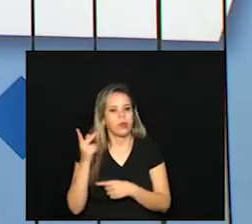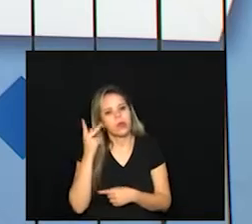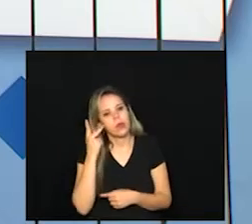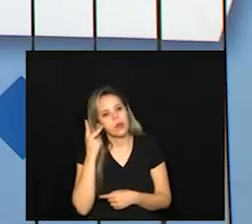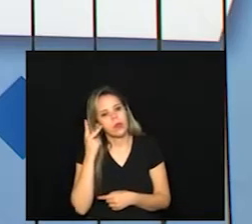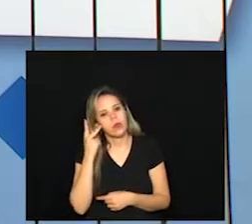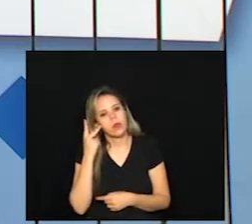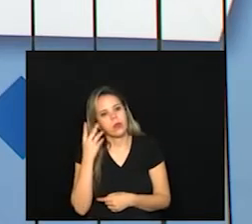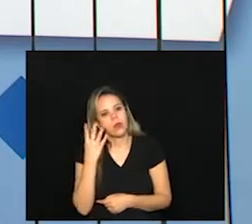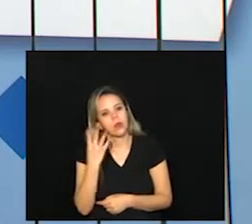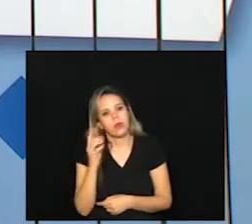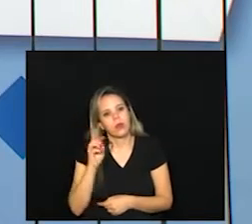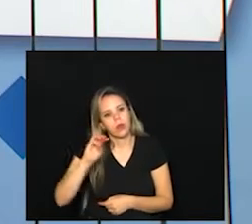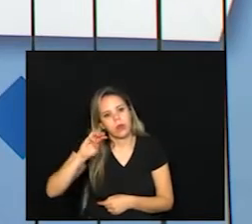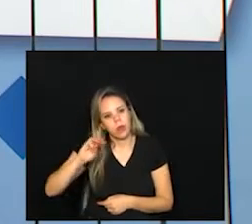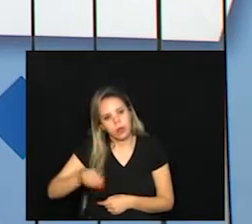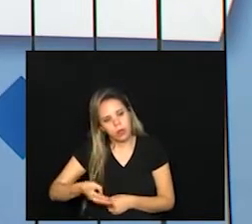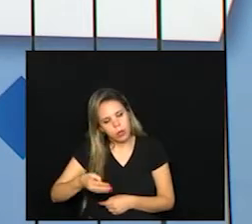Paulo, são